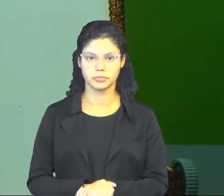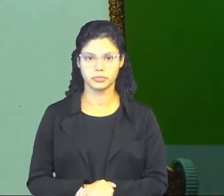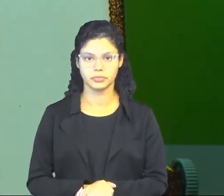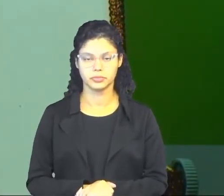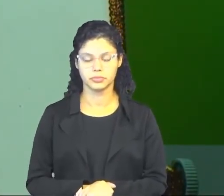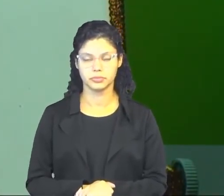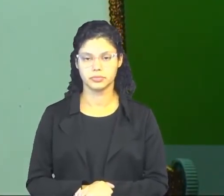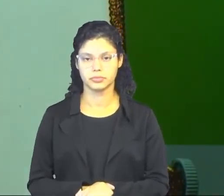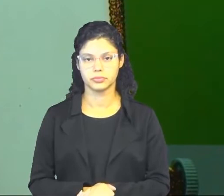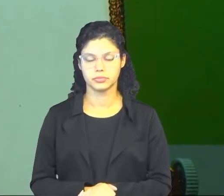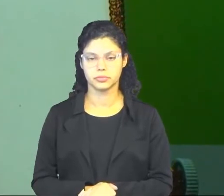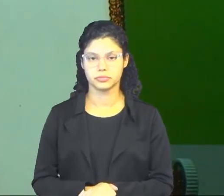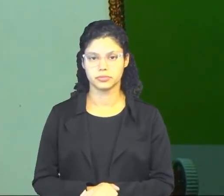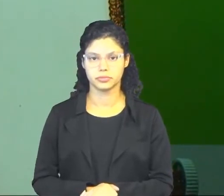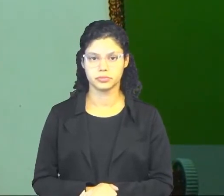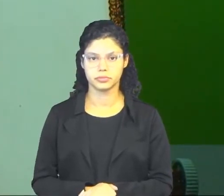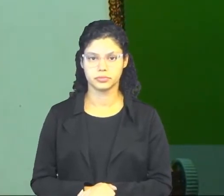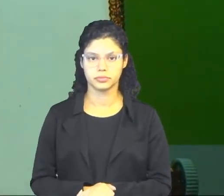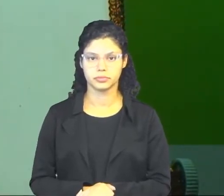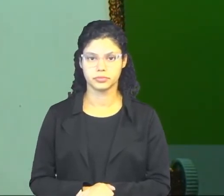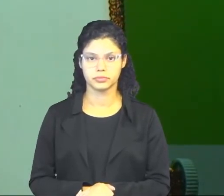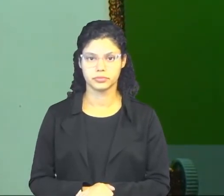9, eu tenho